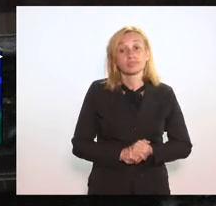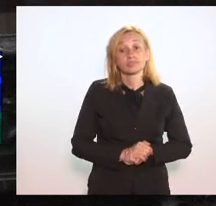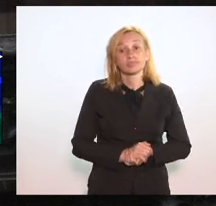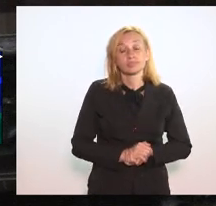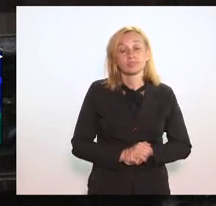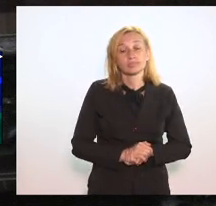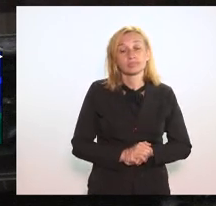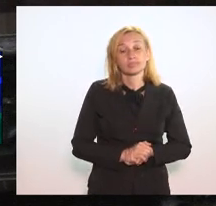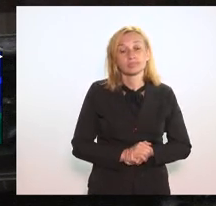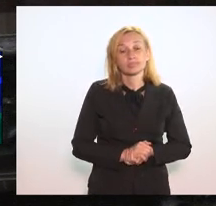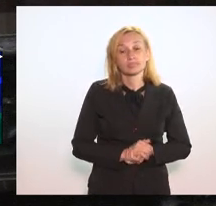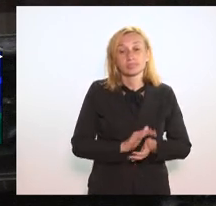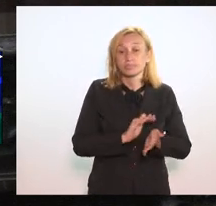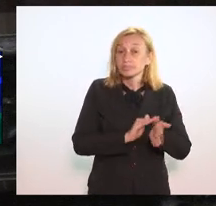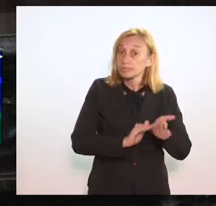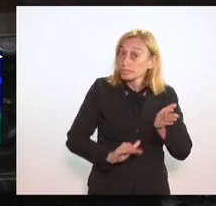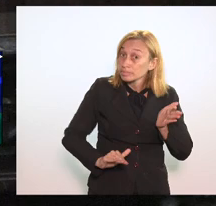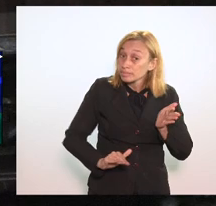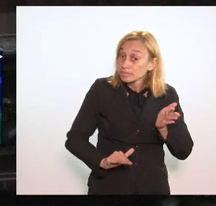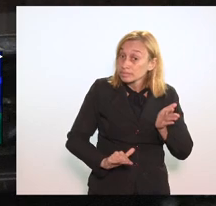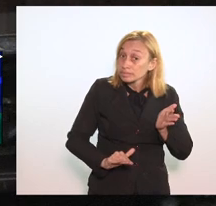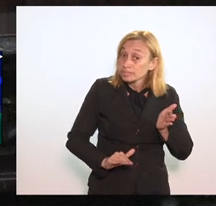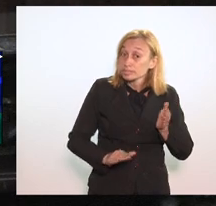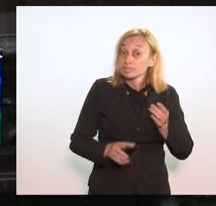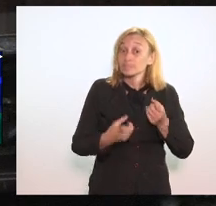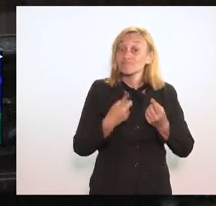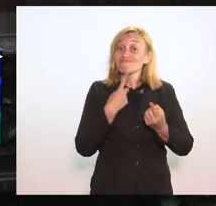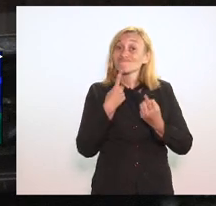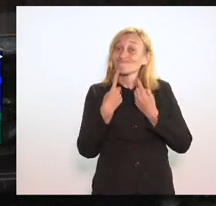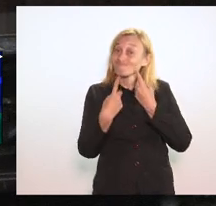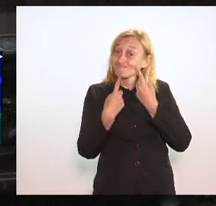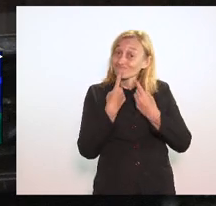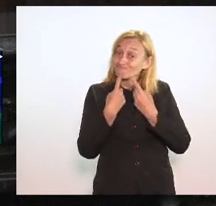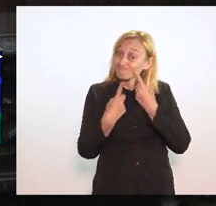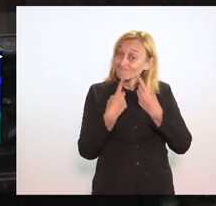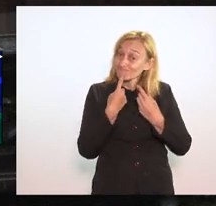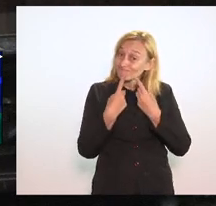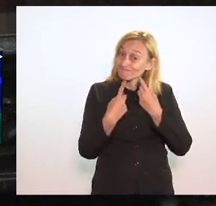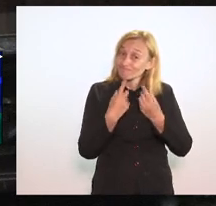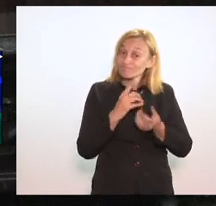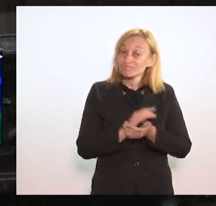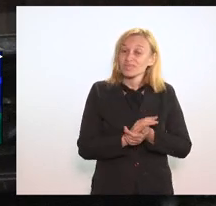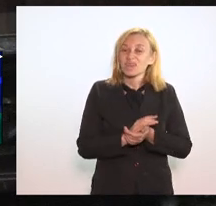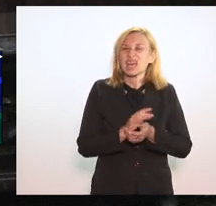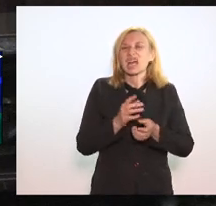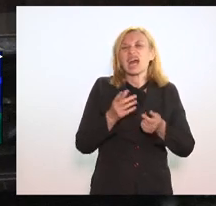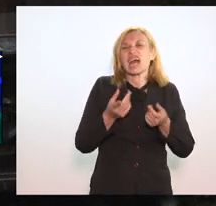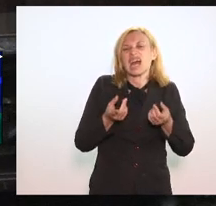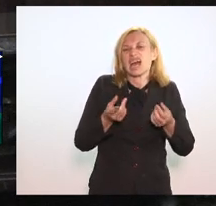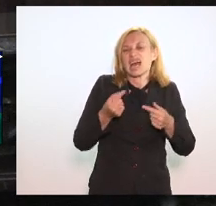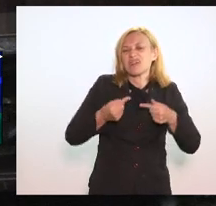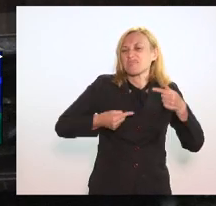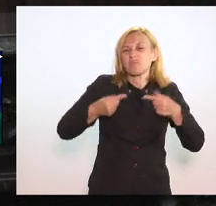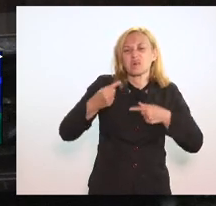retirarmos deste debate on há a politização